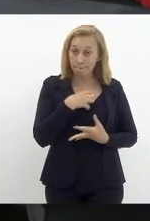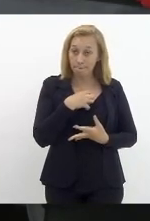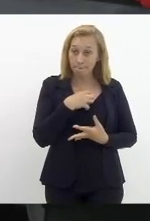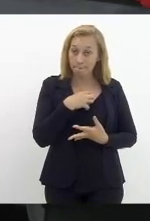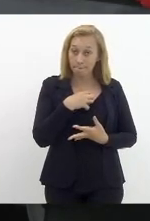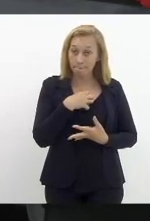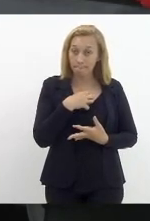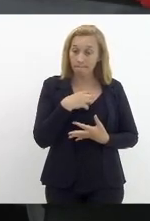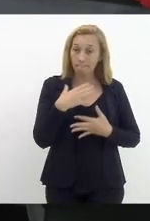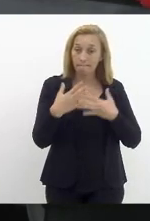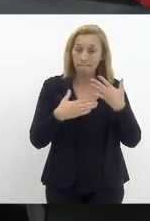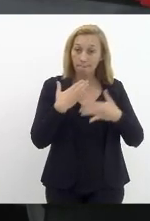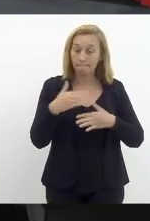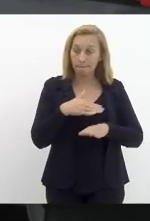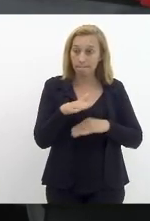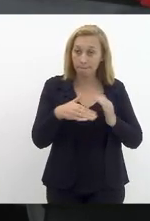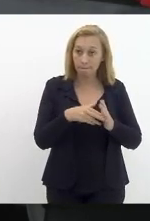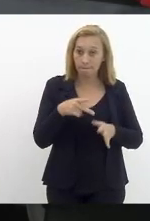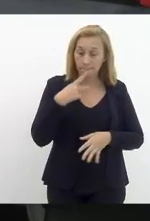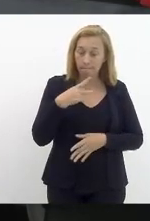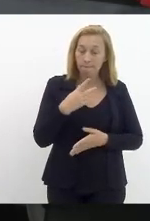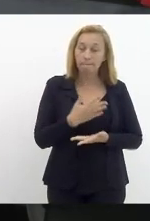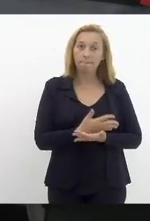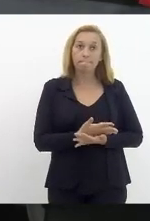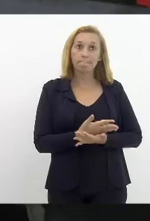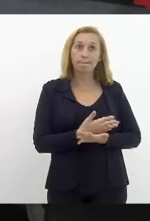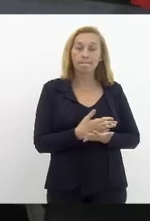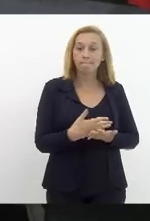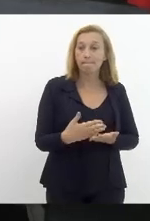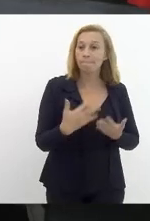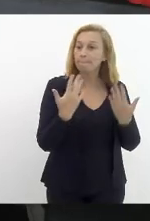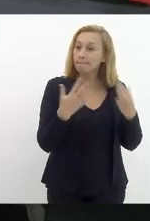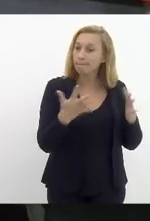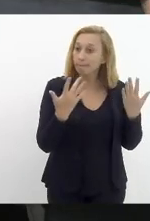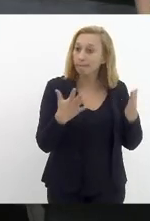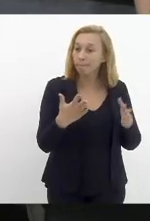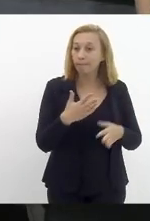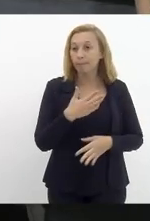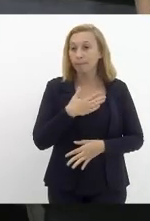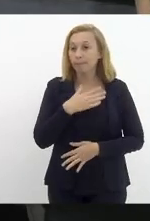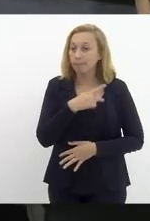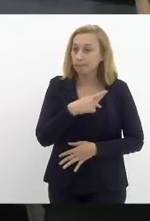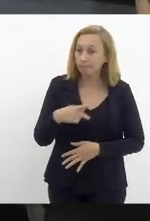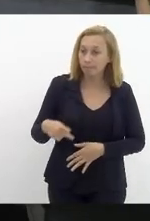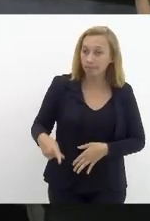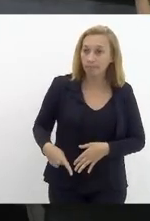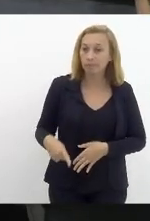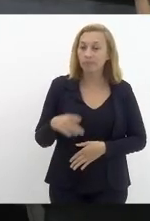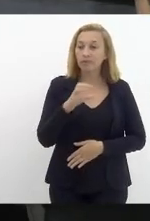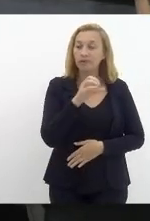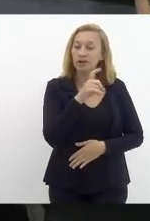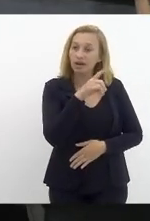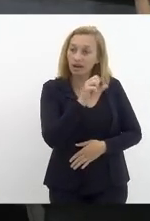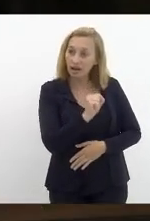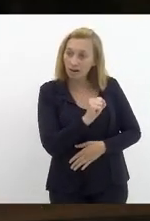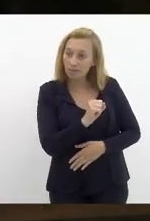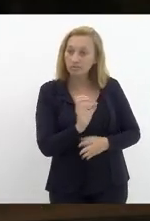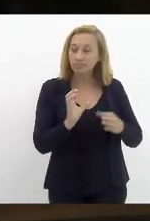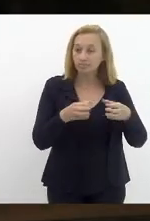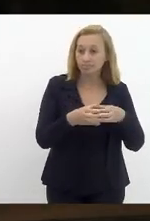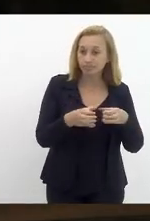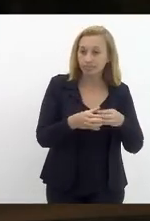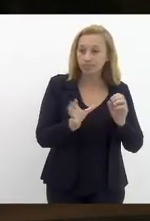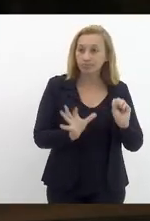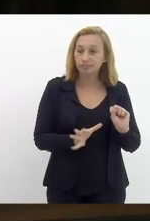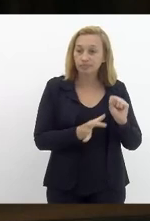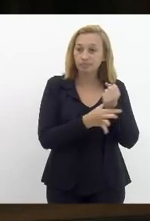falas anteriores. Mas eu quero começar cumprimentando os meus presidentes, presidente Carlos Augusto, da Comissão de Segurança, a